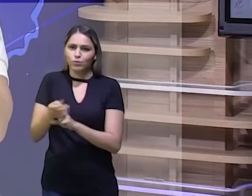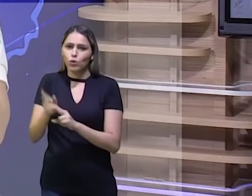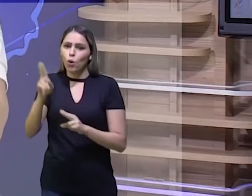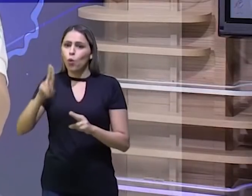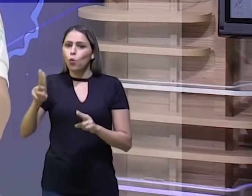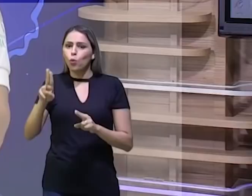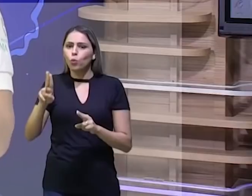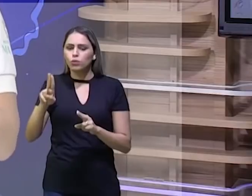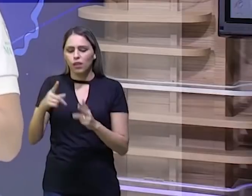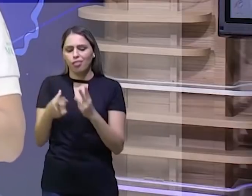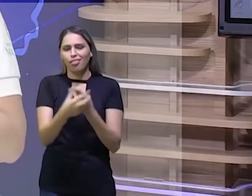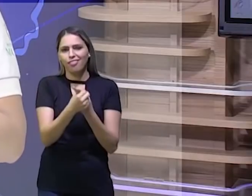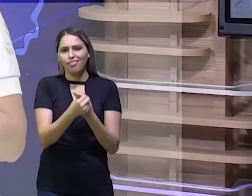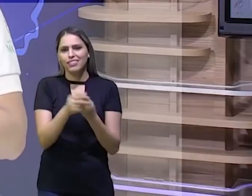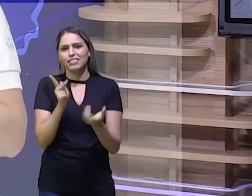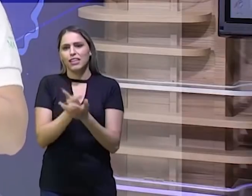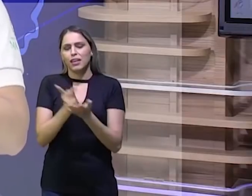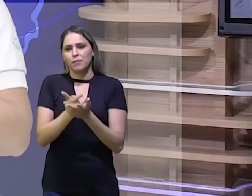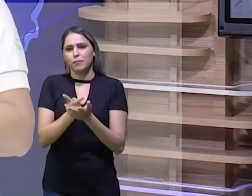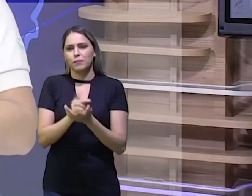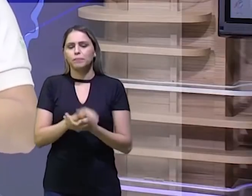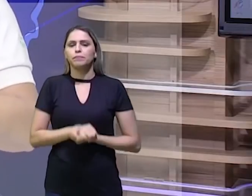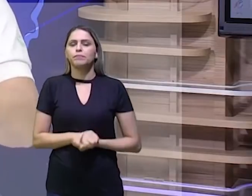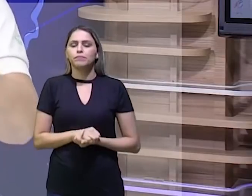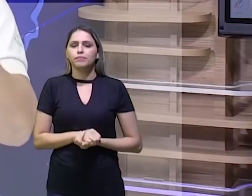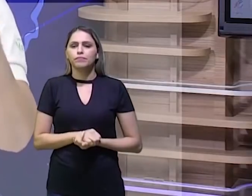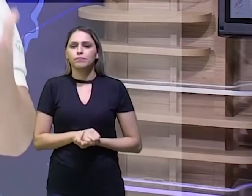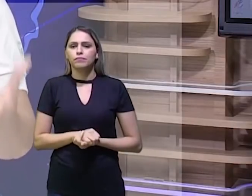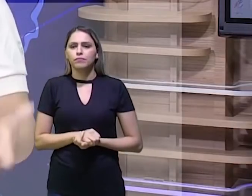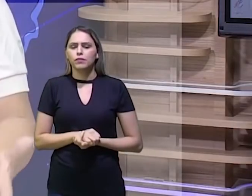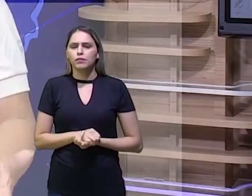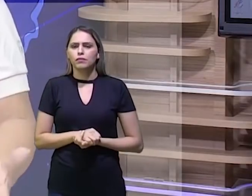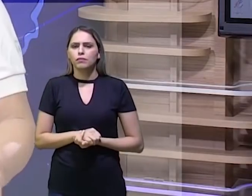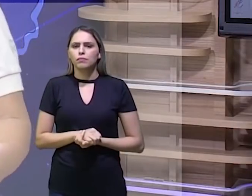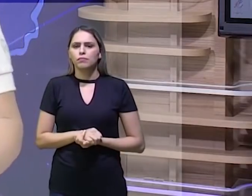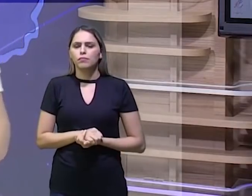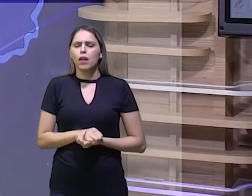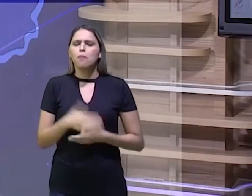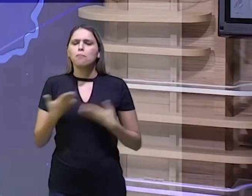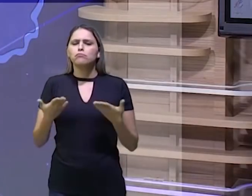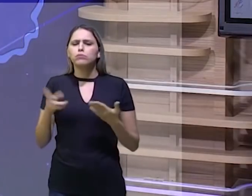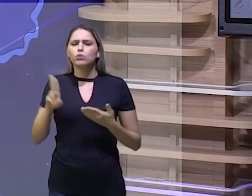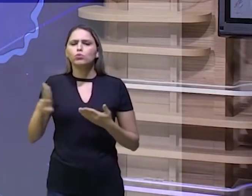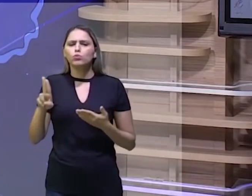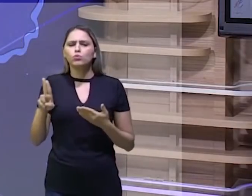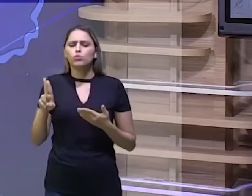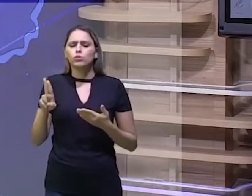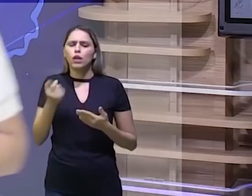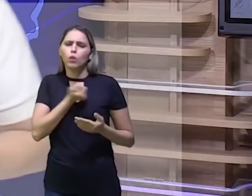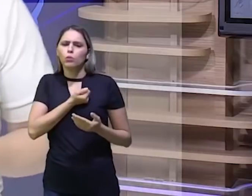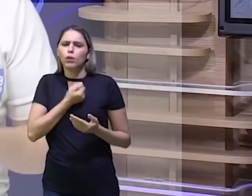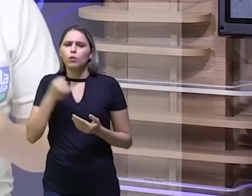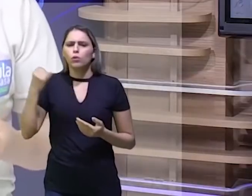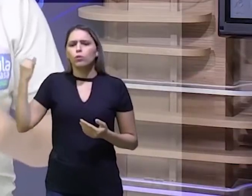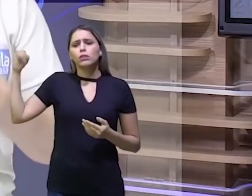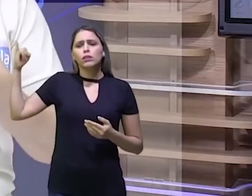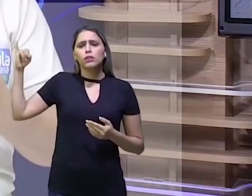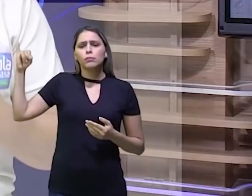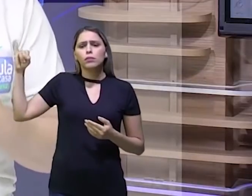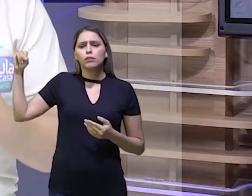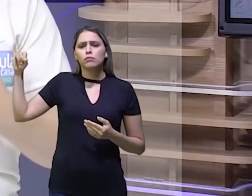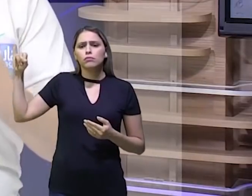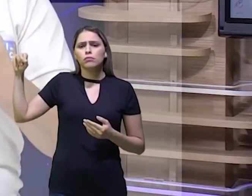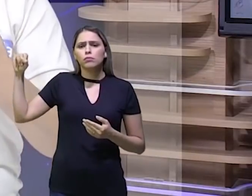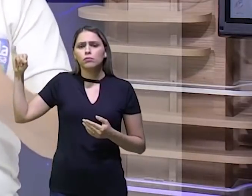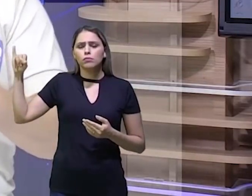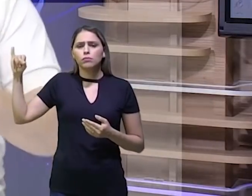Então, não vai sobrar nada. Mas o que é que podemos usar como números ímpares? Né? São